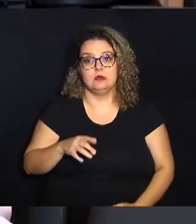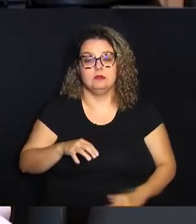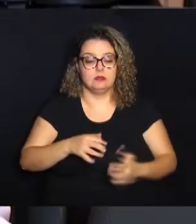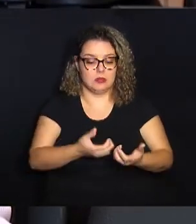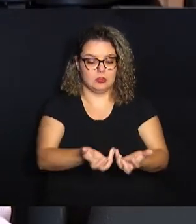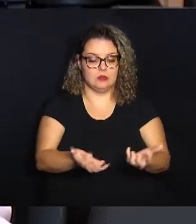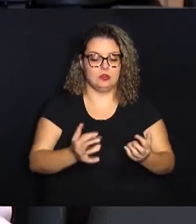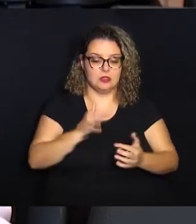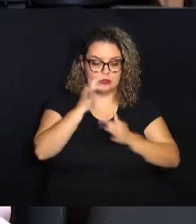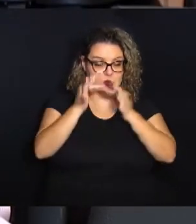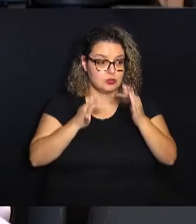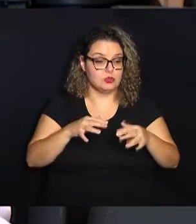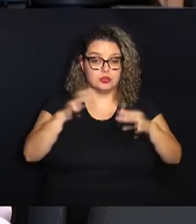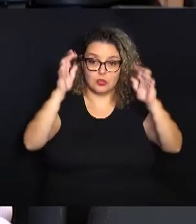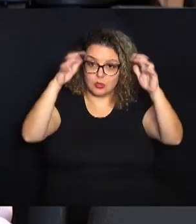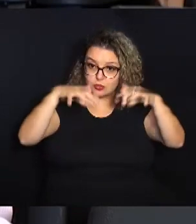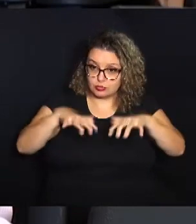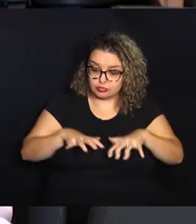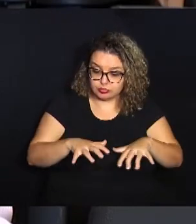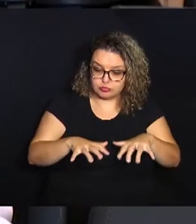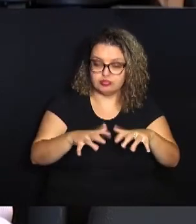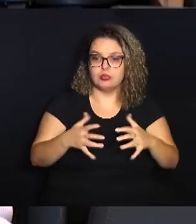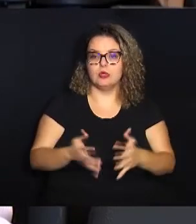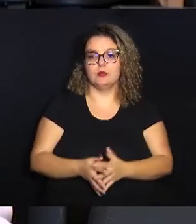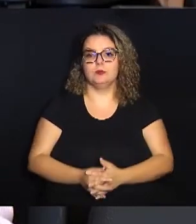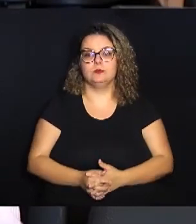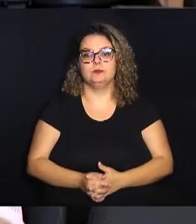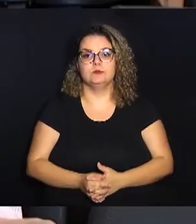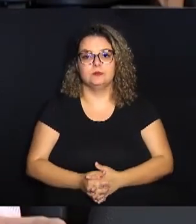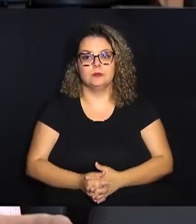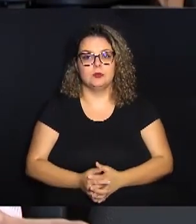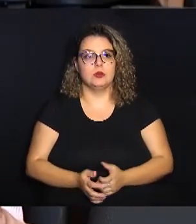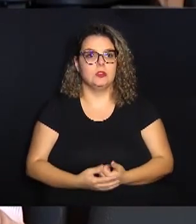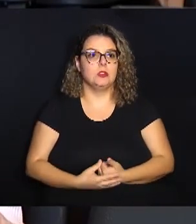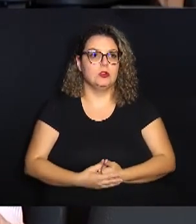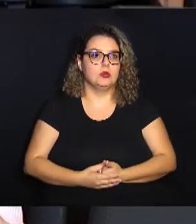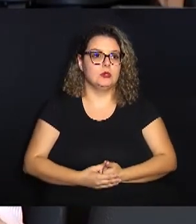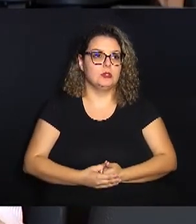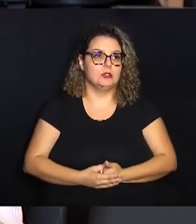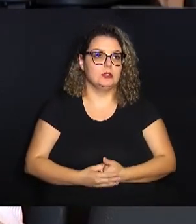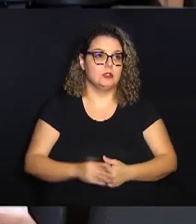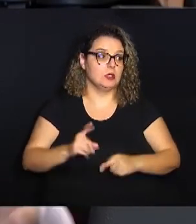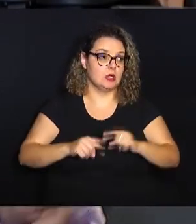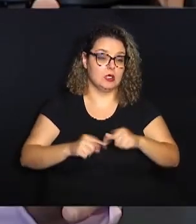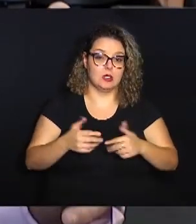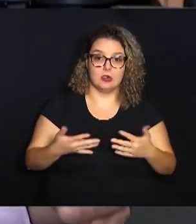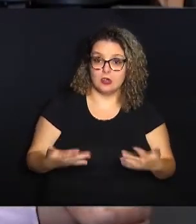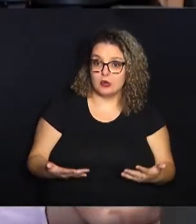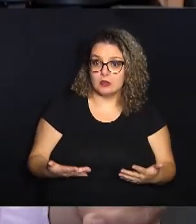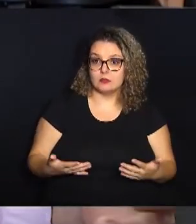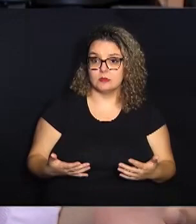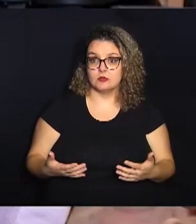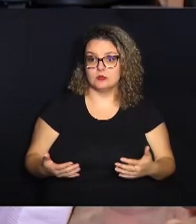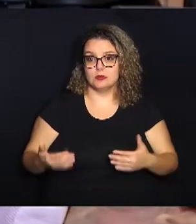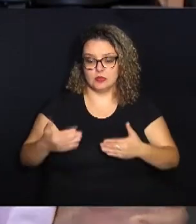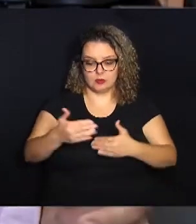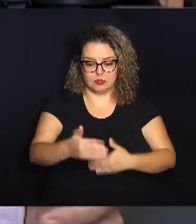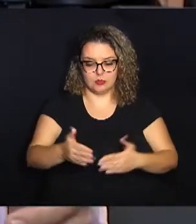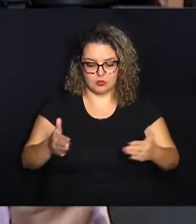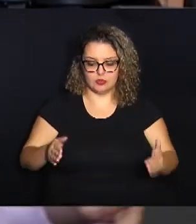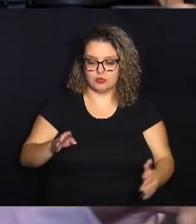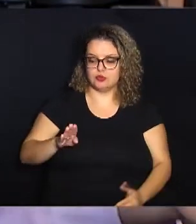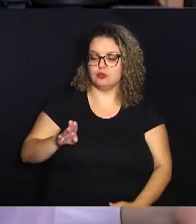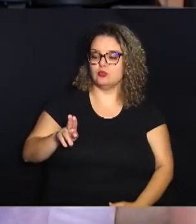chuva, pudessem contar com equipamentos do tipo de uma caixa, de um